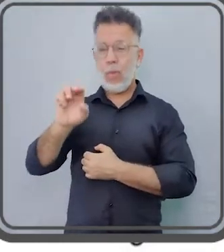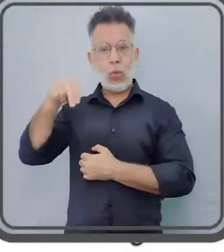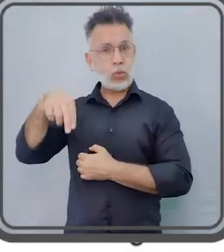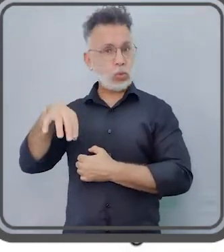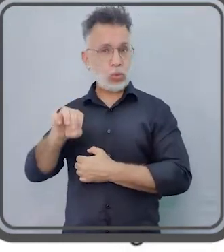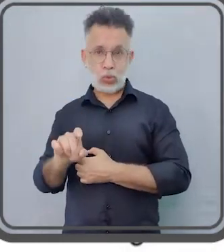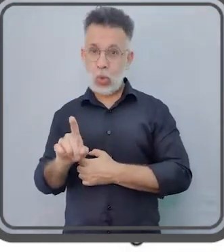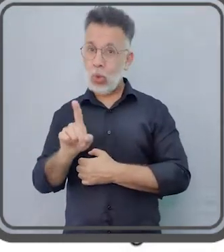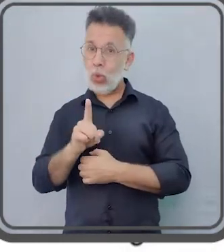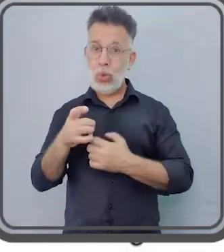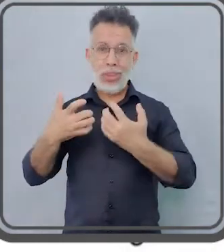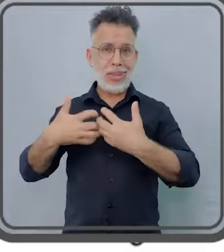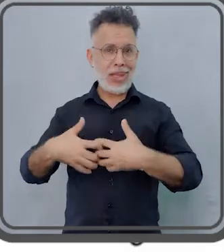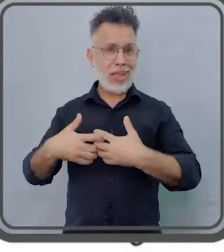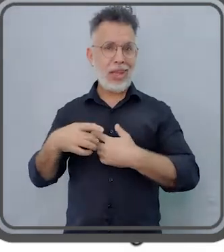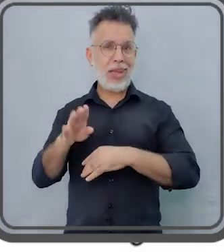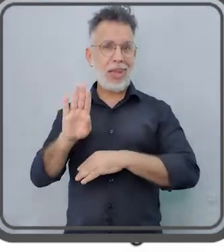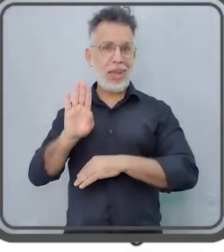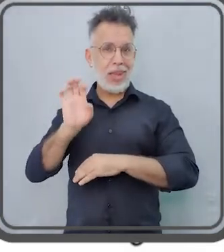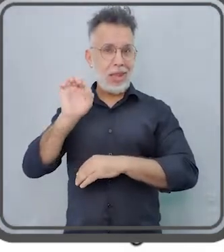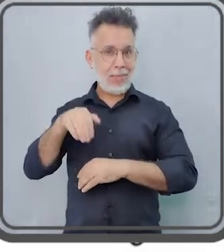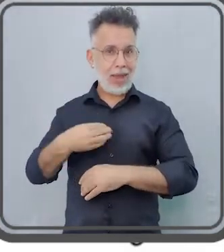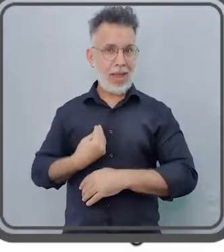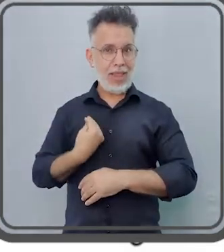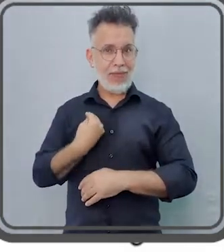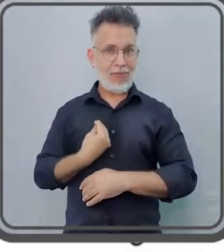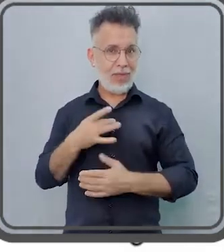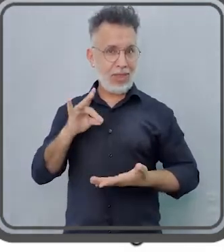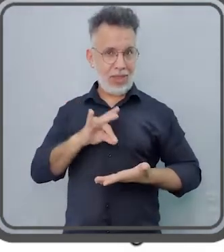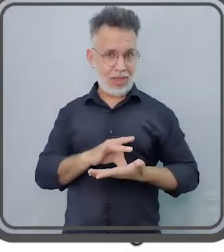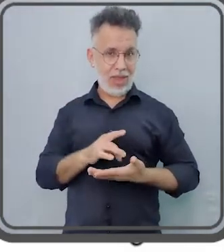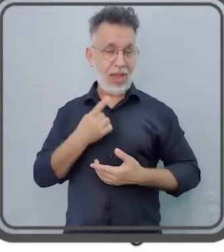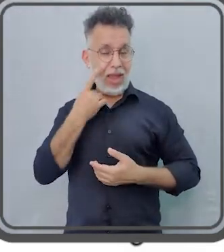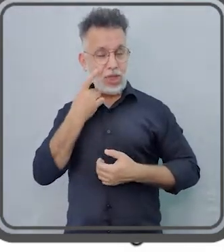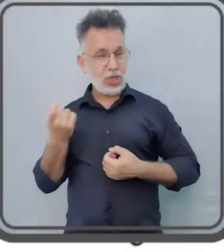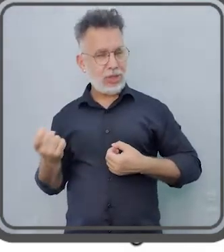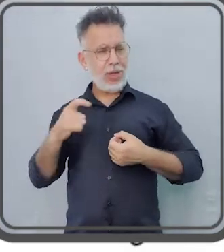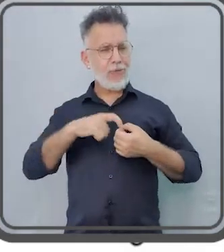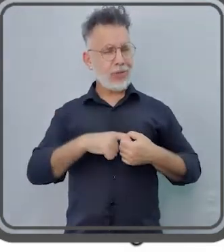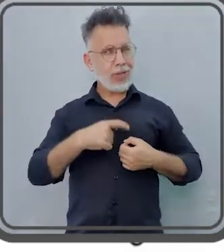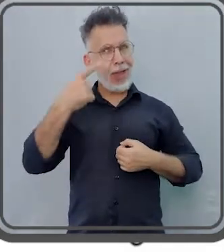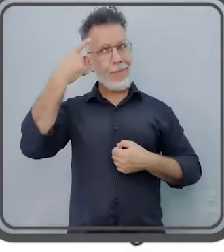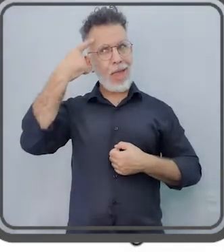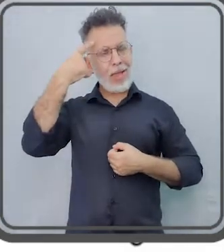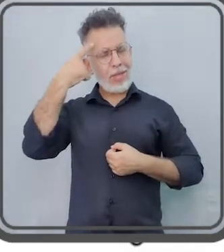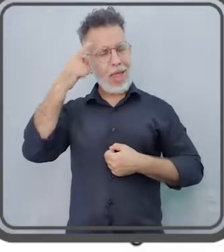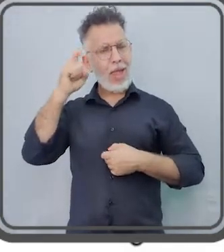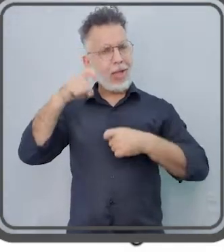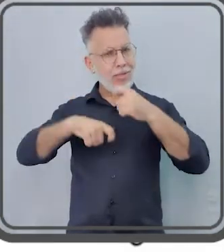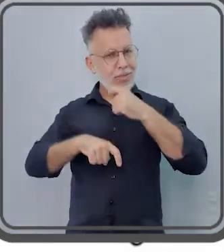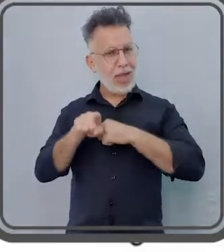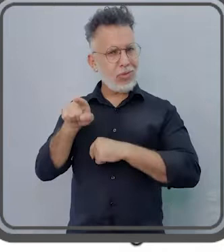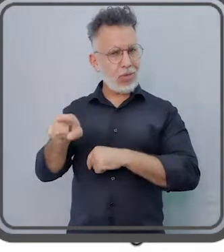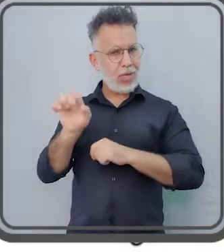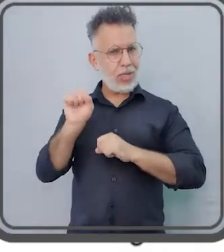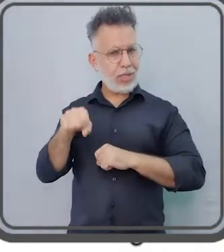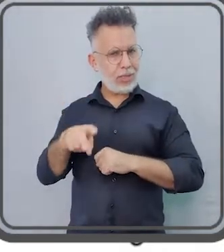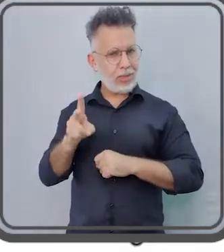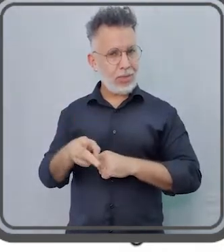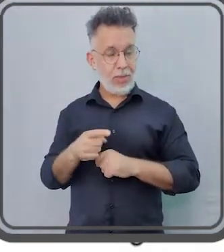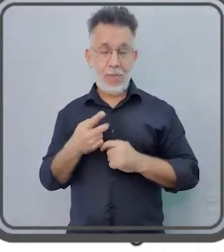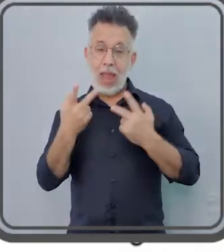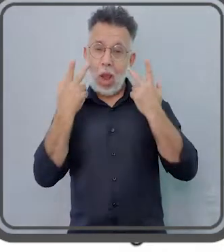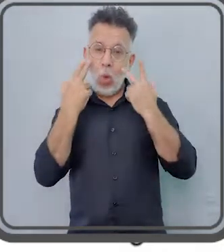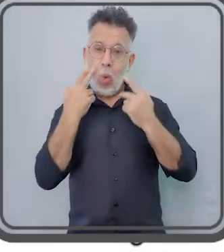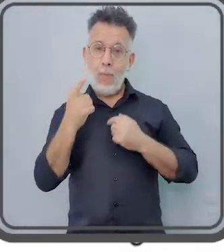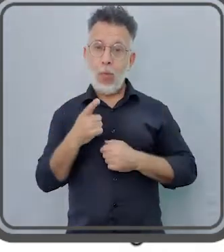vivemos nesse momento de revisão de sexo é isso mesmo? Né? É muito comum na FIU a gente entrevistar mulheres que chegam nos seus 30,